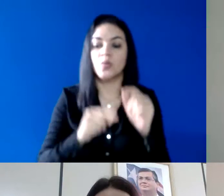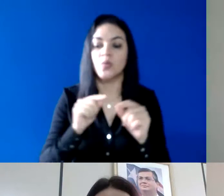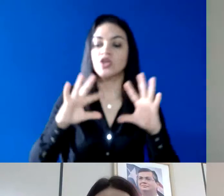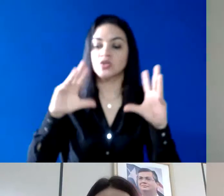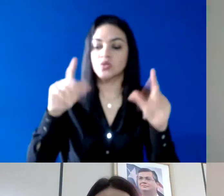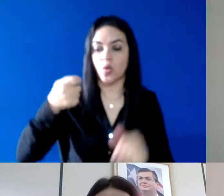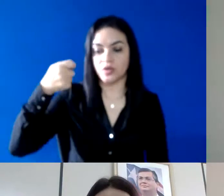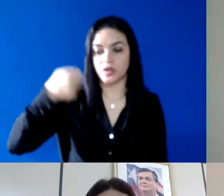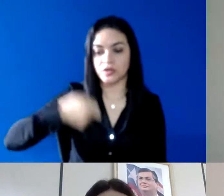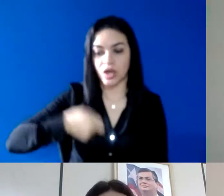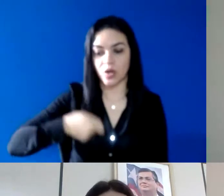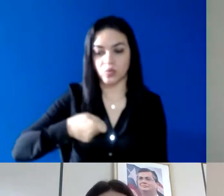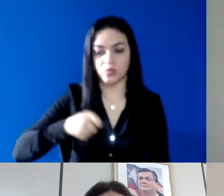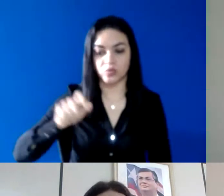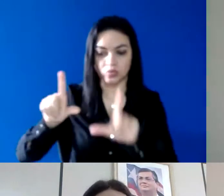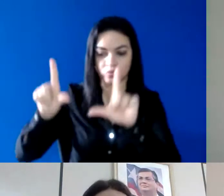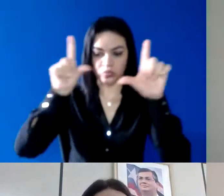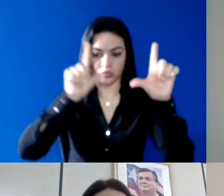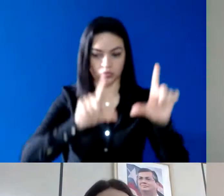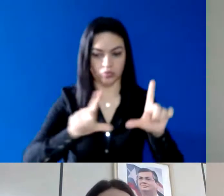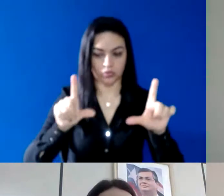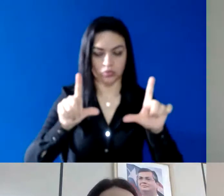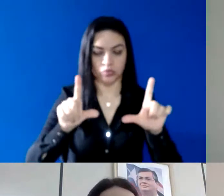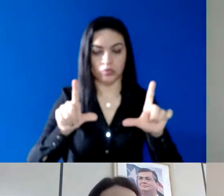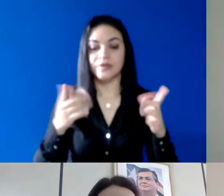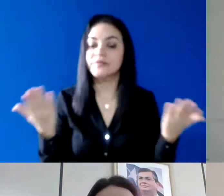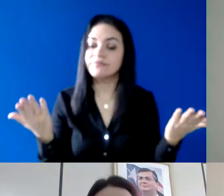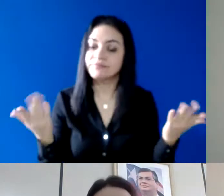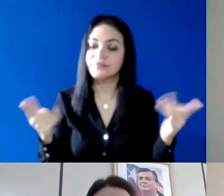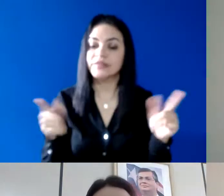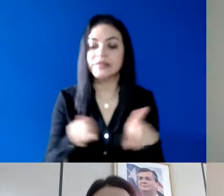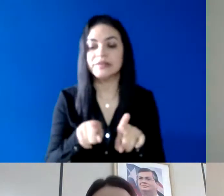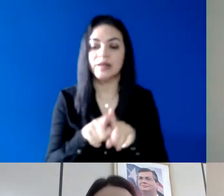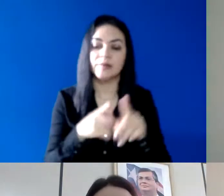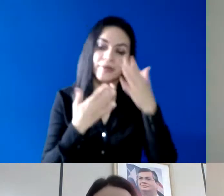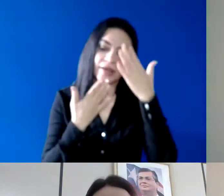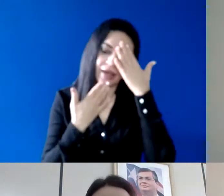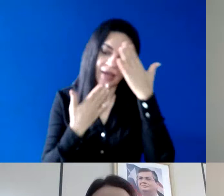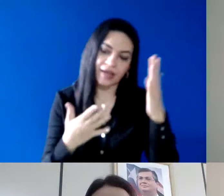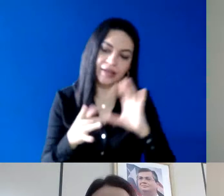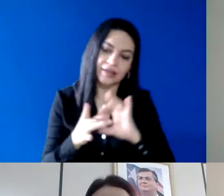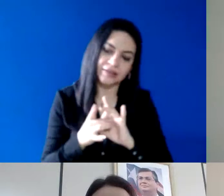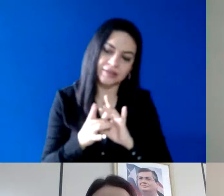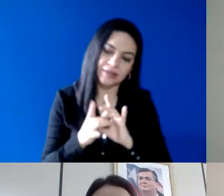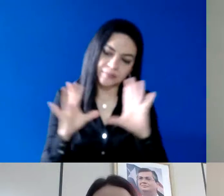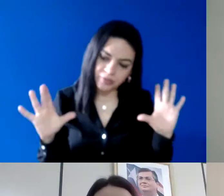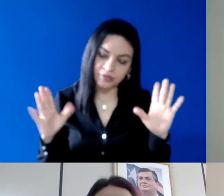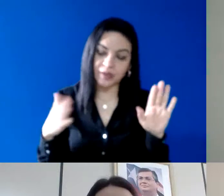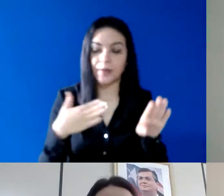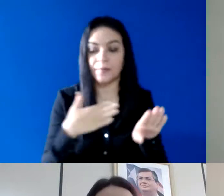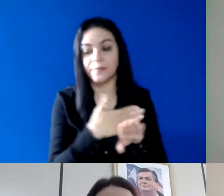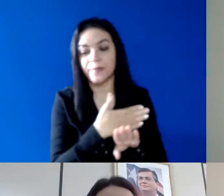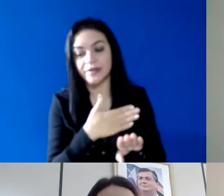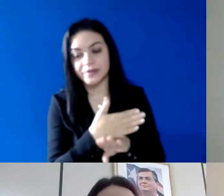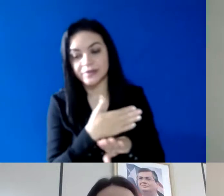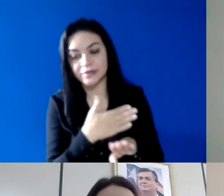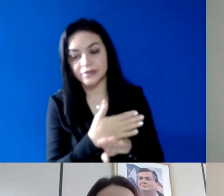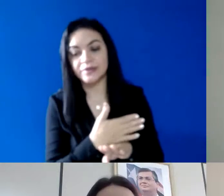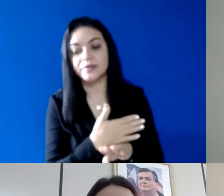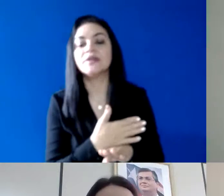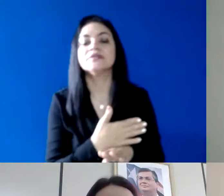professores presentes e agradecer a disponibilidade, a participação do Dr. Marcos,